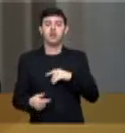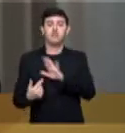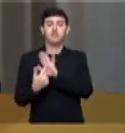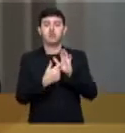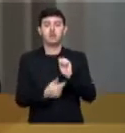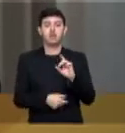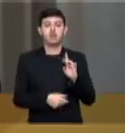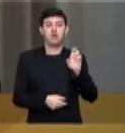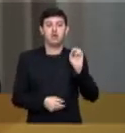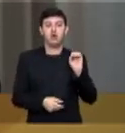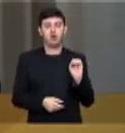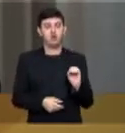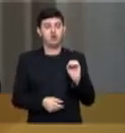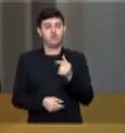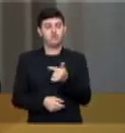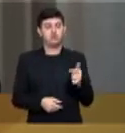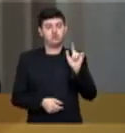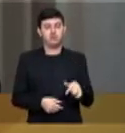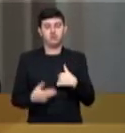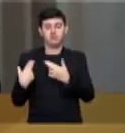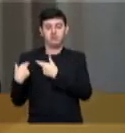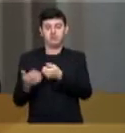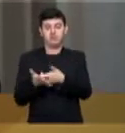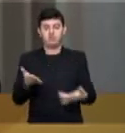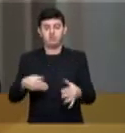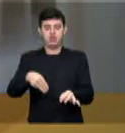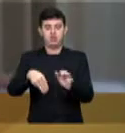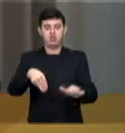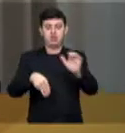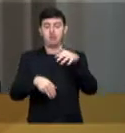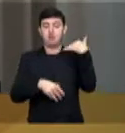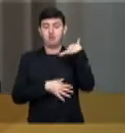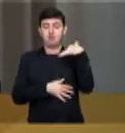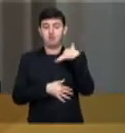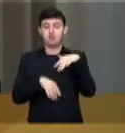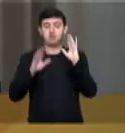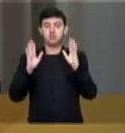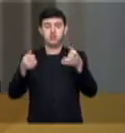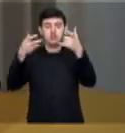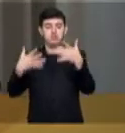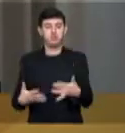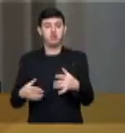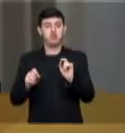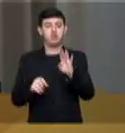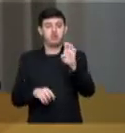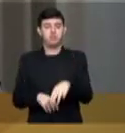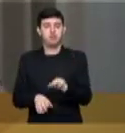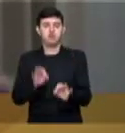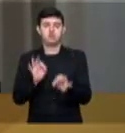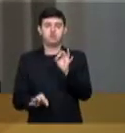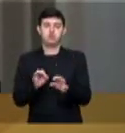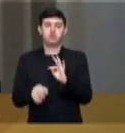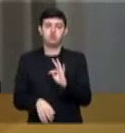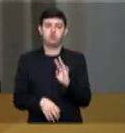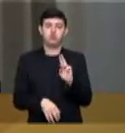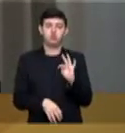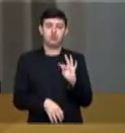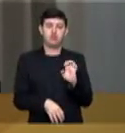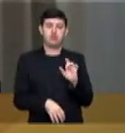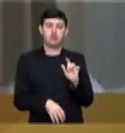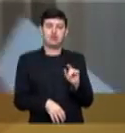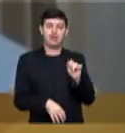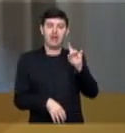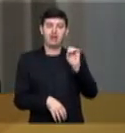ministra Carmen Lúcia, sendo um controle complementar e fundamental ao bem jurídico tutelado. Portanto, há sim proteção, há